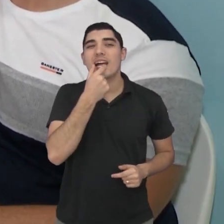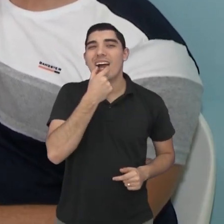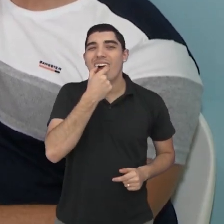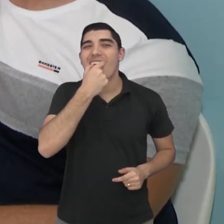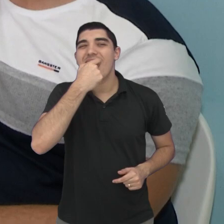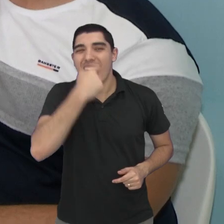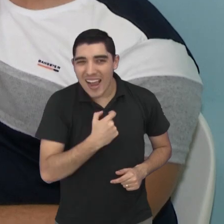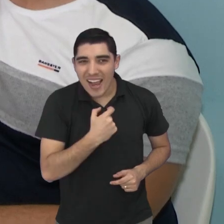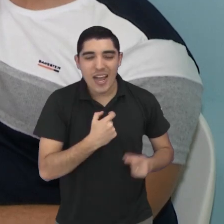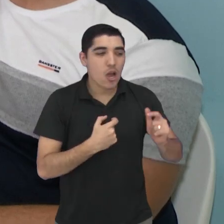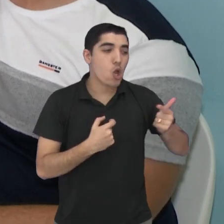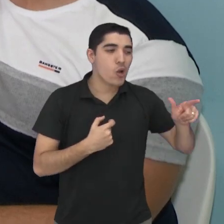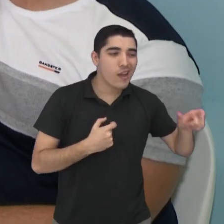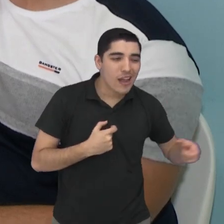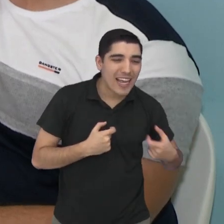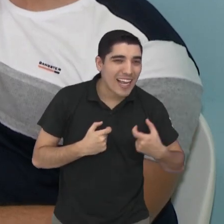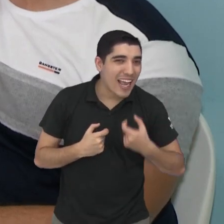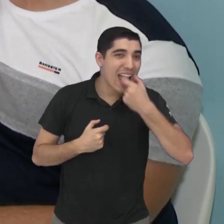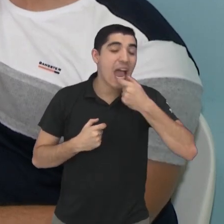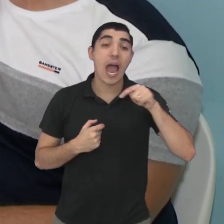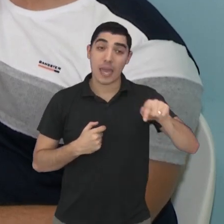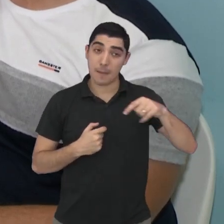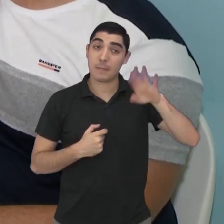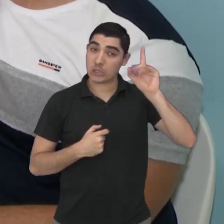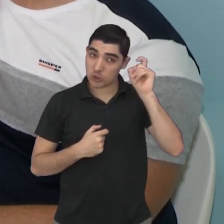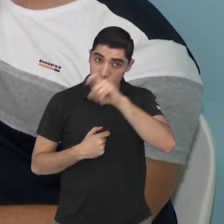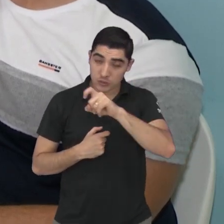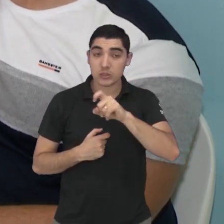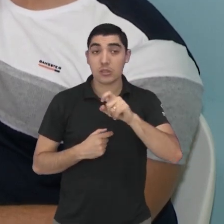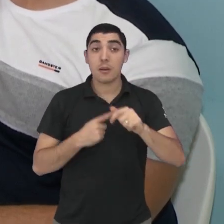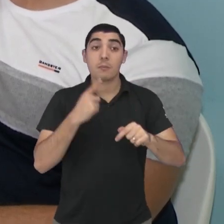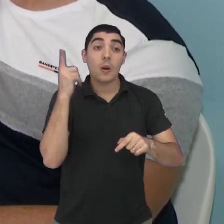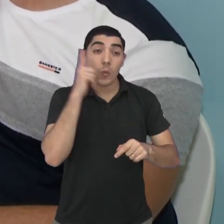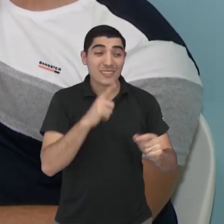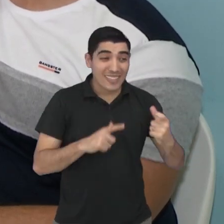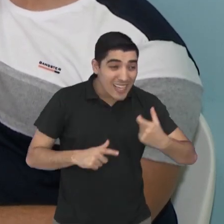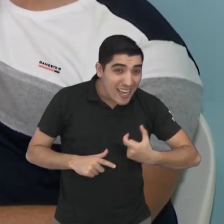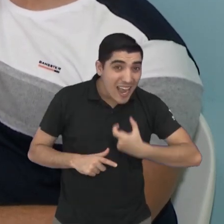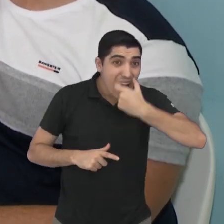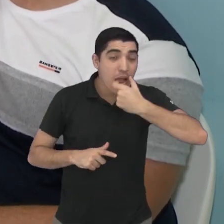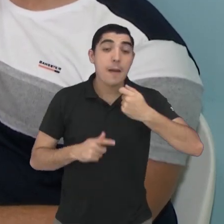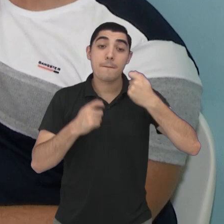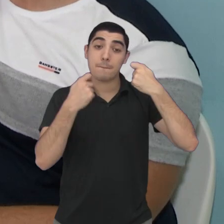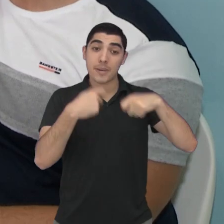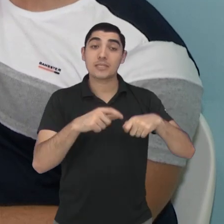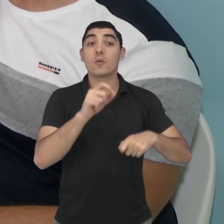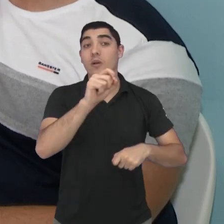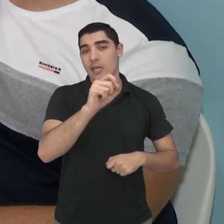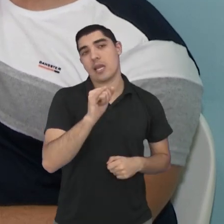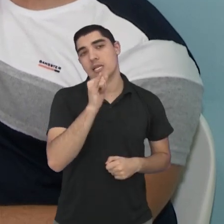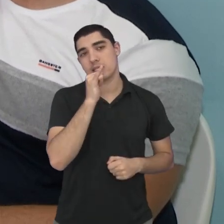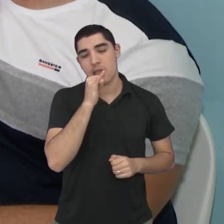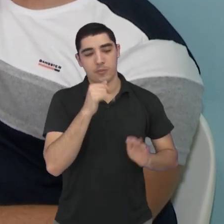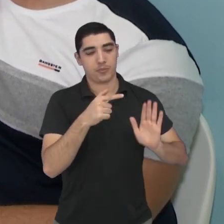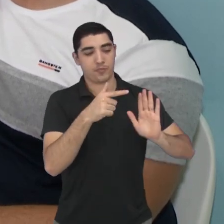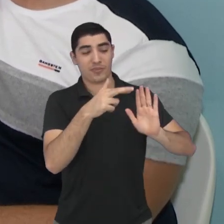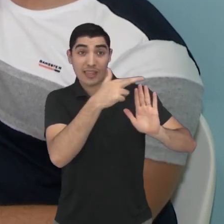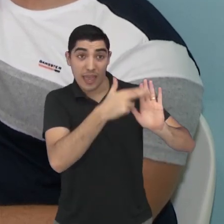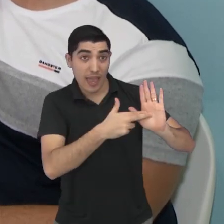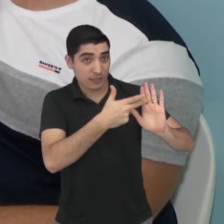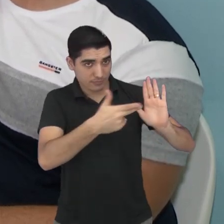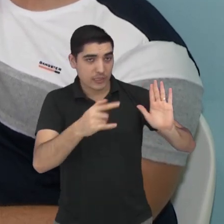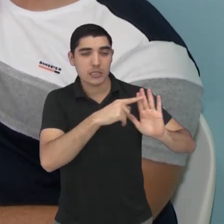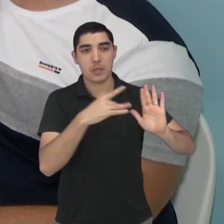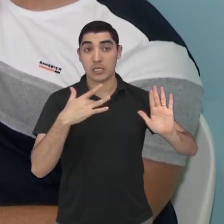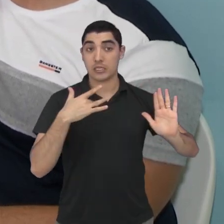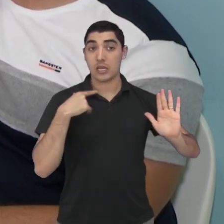ser feitos, mas assim, para você ter a viabilidade do implante, você precisa de muitos requisitos. Você precisa de uma saúde oral, você precisa